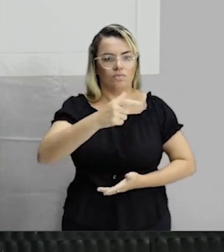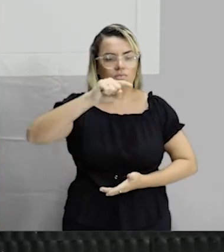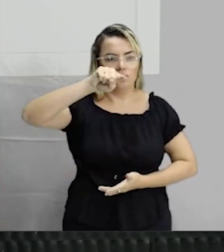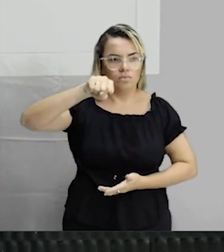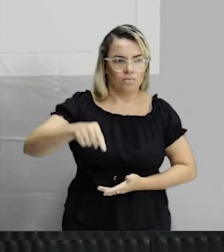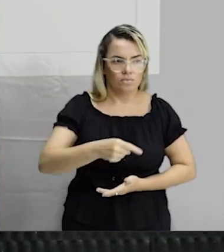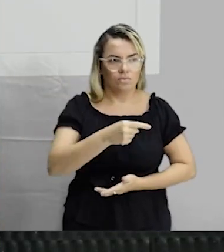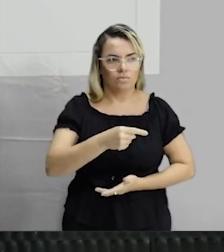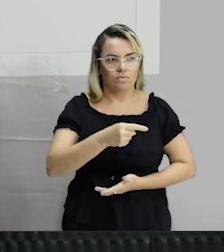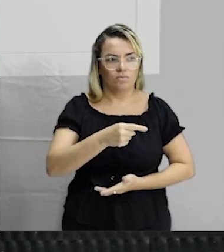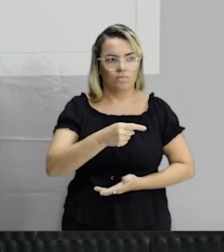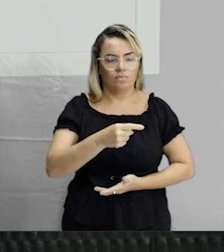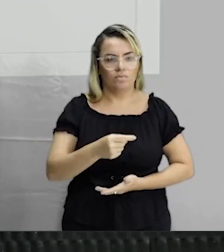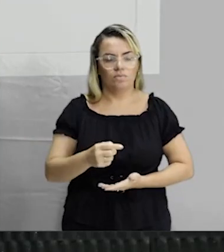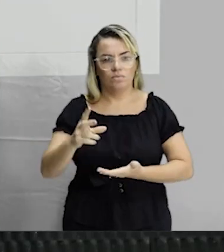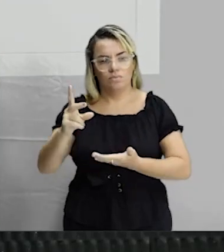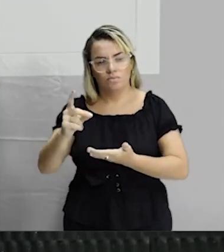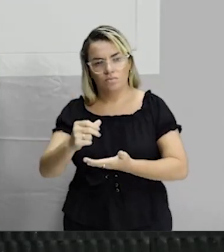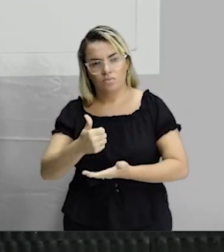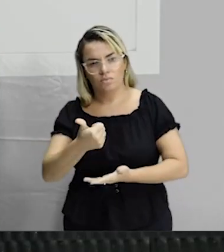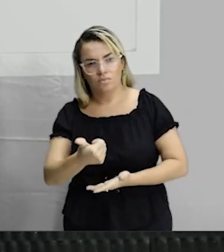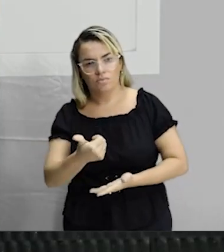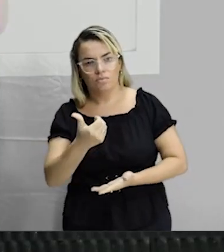R$ 2.000 rendesse